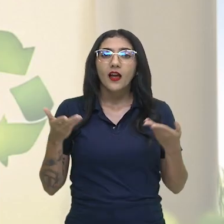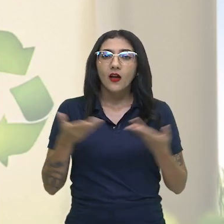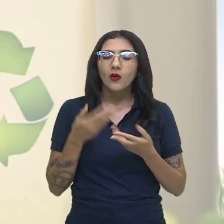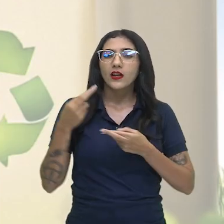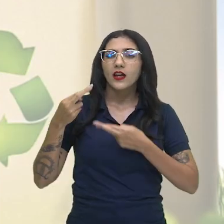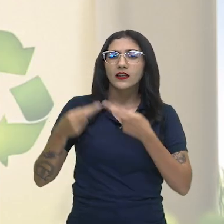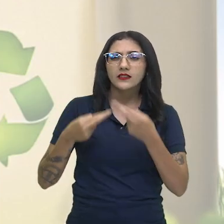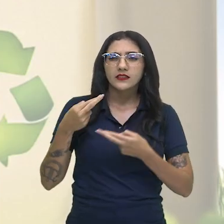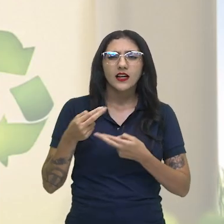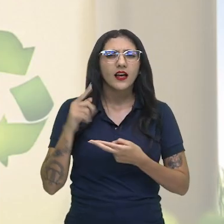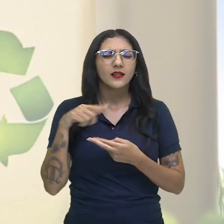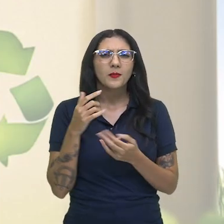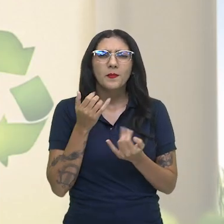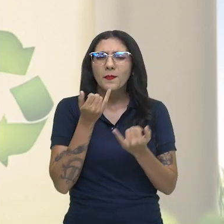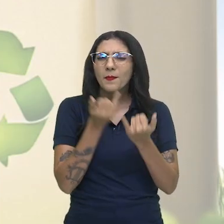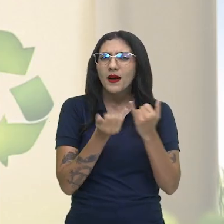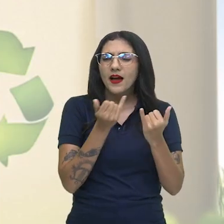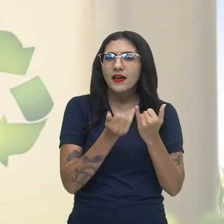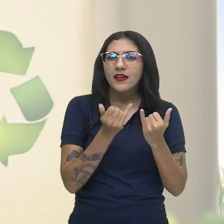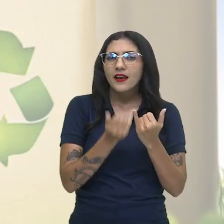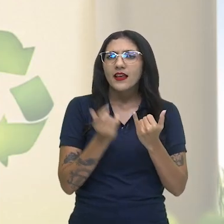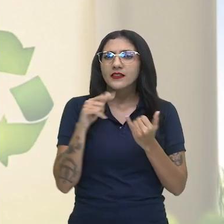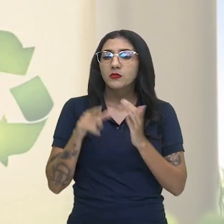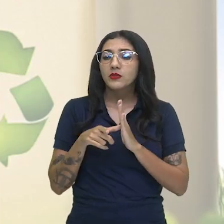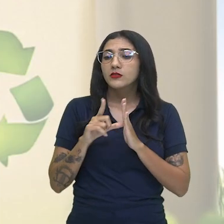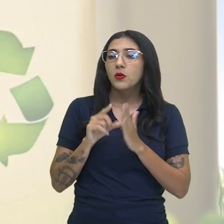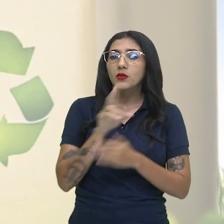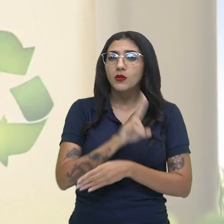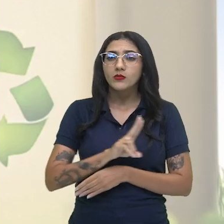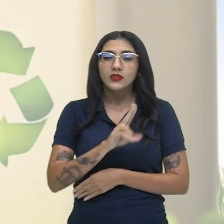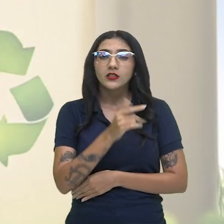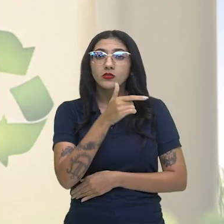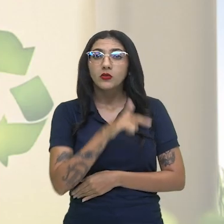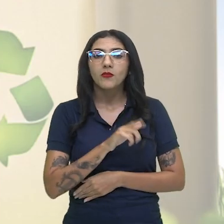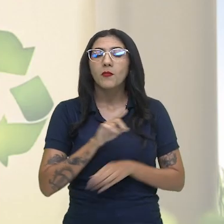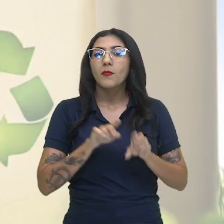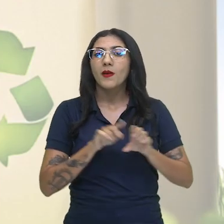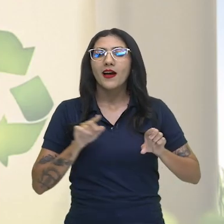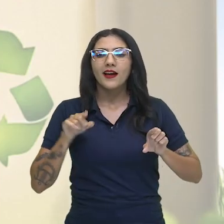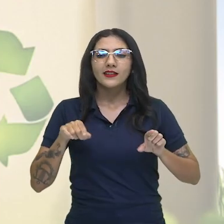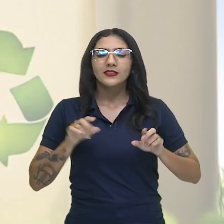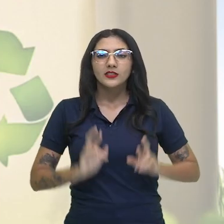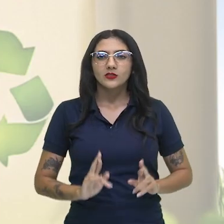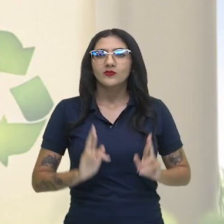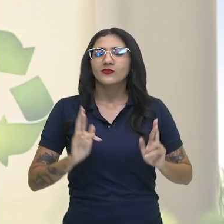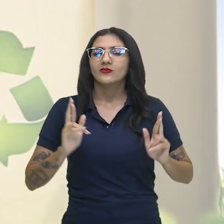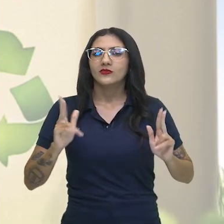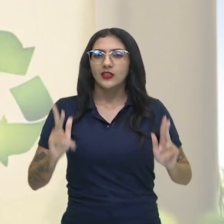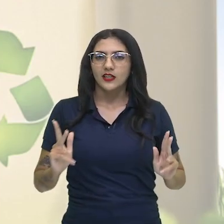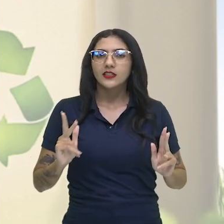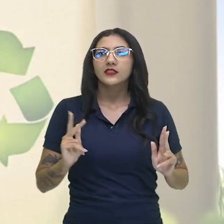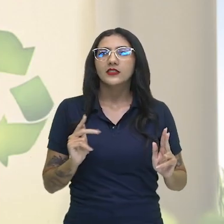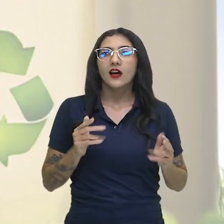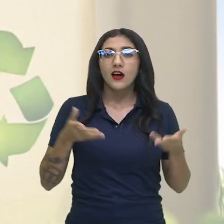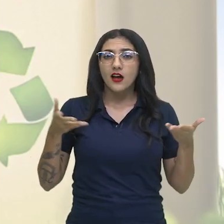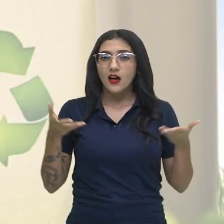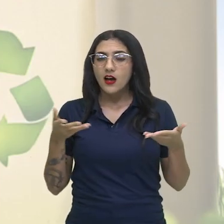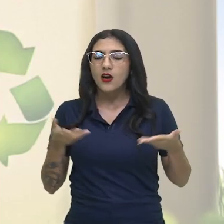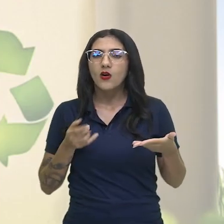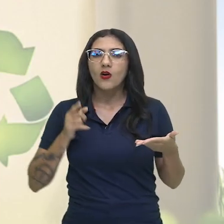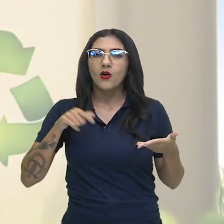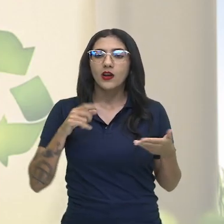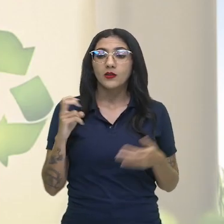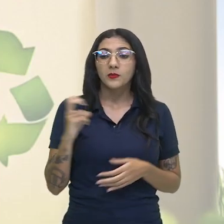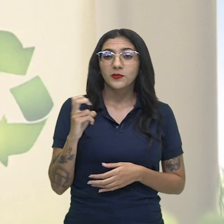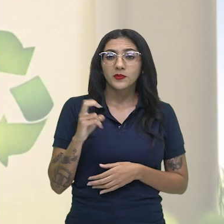muito parecido com reutilizar, mas não é a mesma coisa, né? Um outro R, né? A última fase dos 5